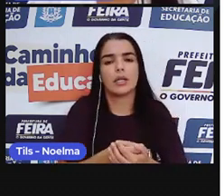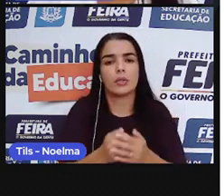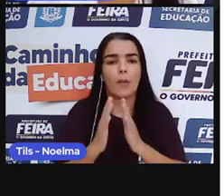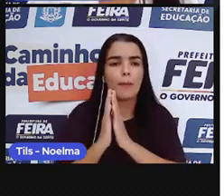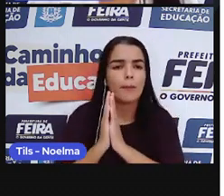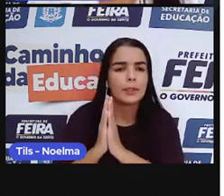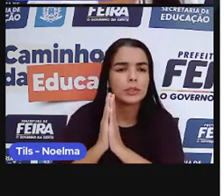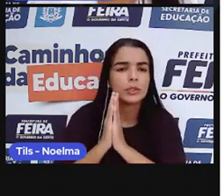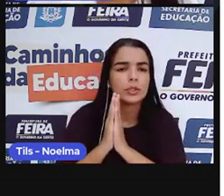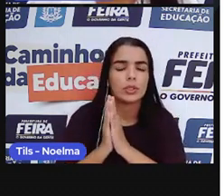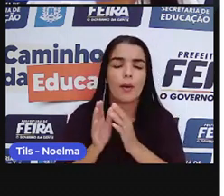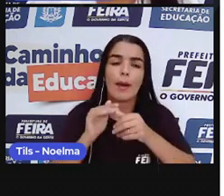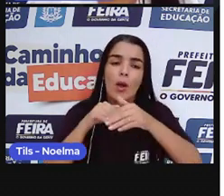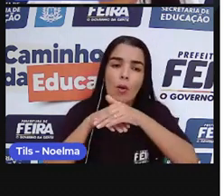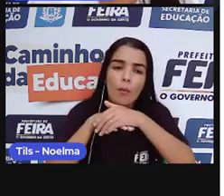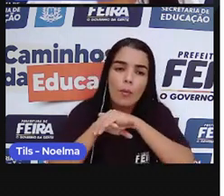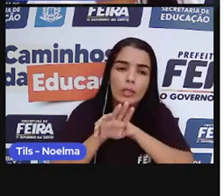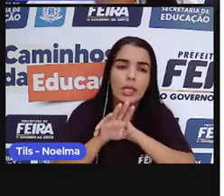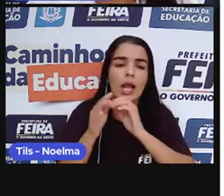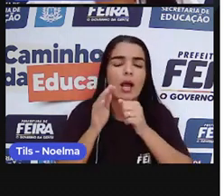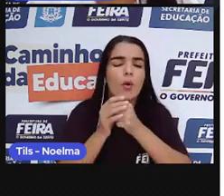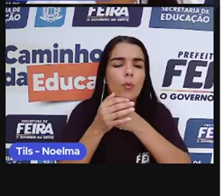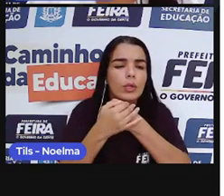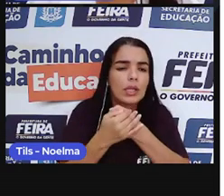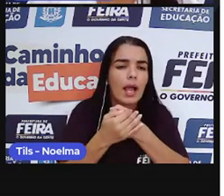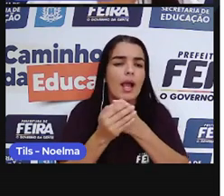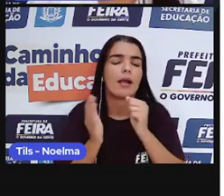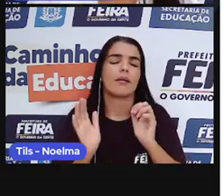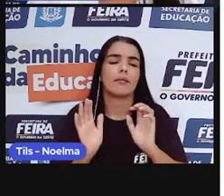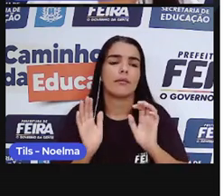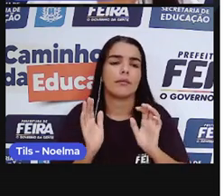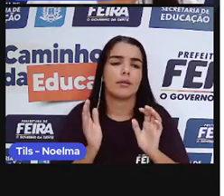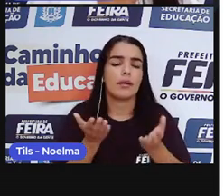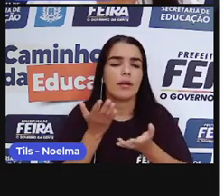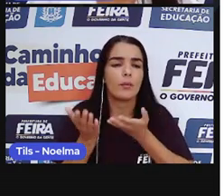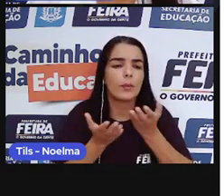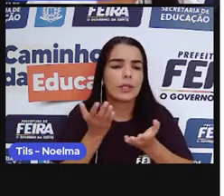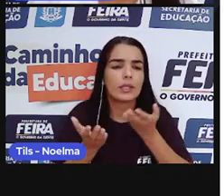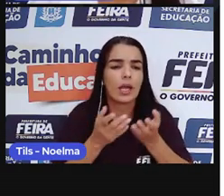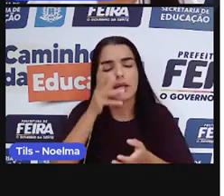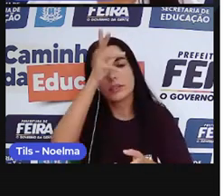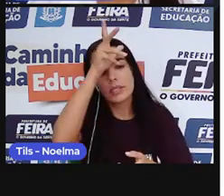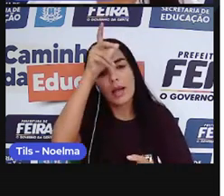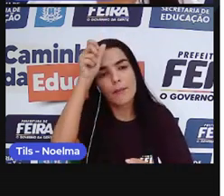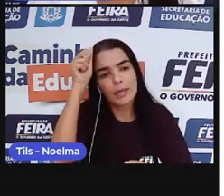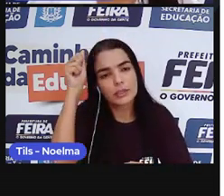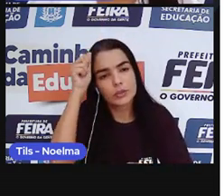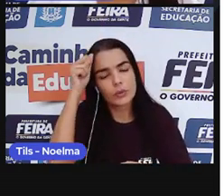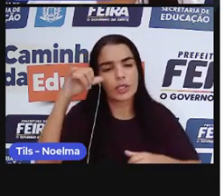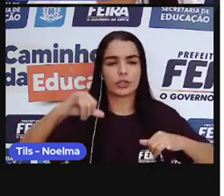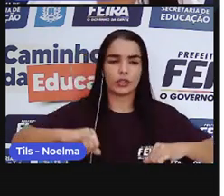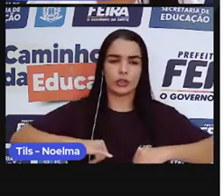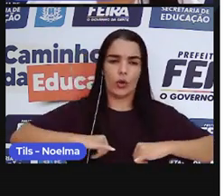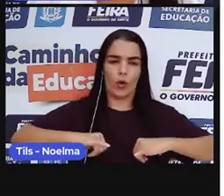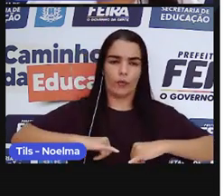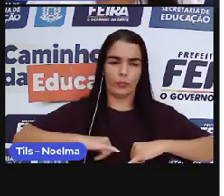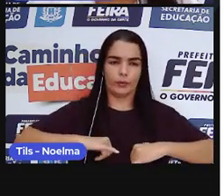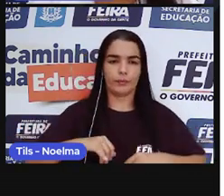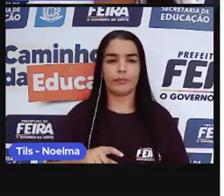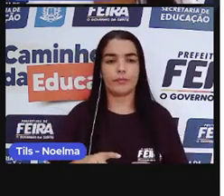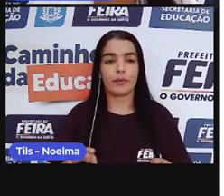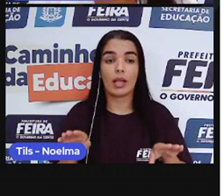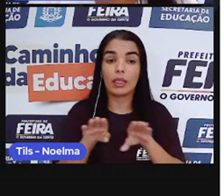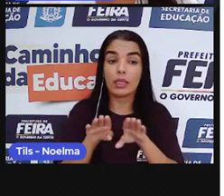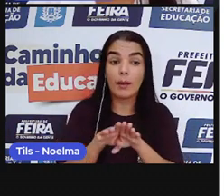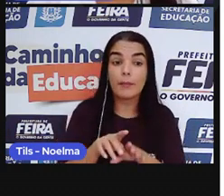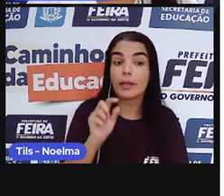para acabar ou amenizar esse problema, né? Que a Amazônia vem sofrendo. A